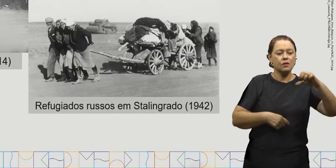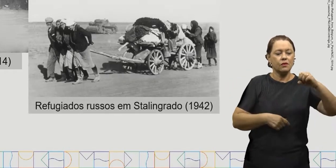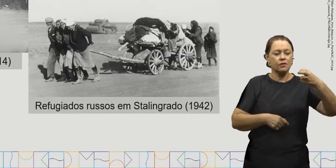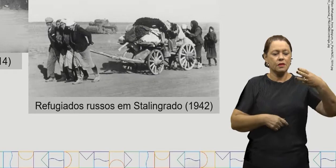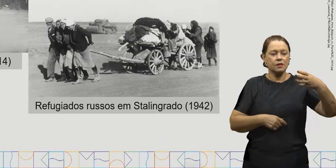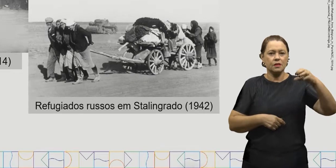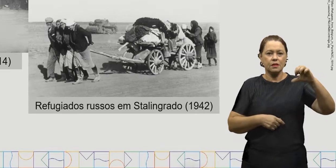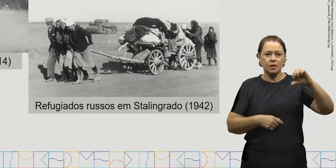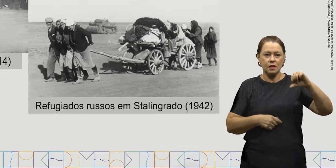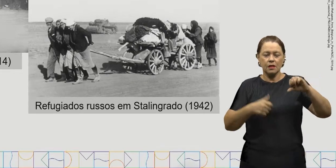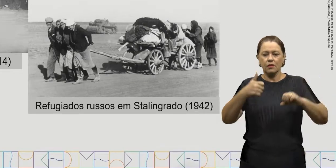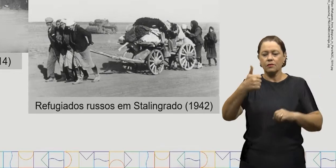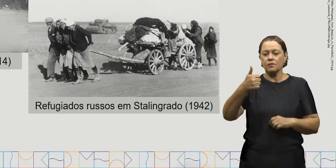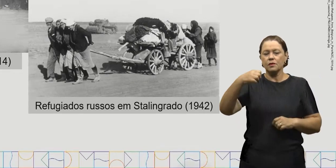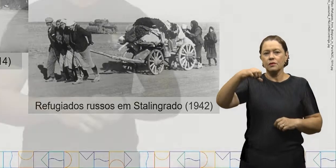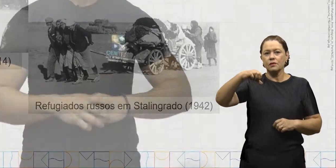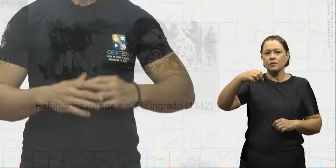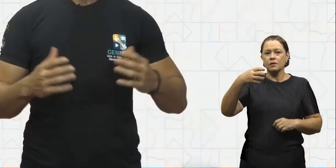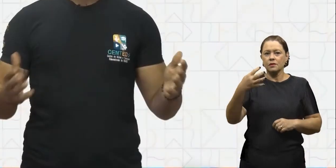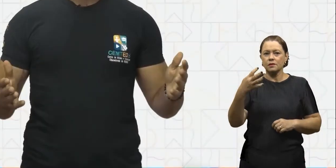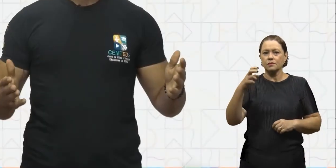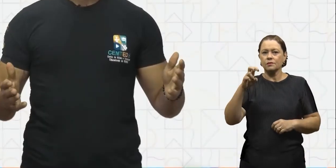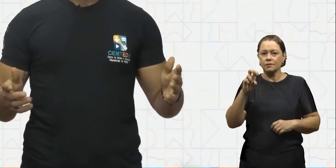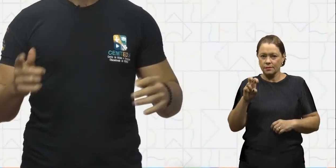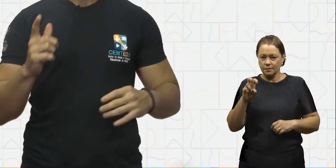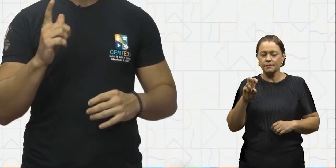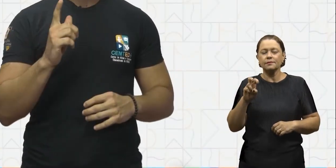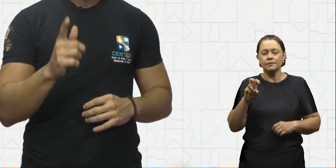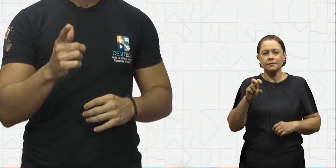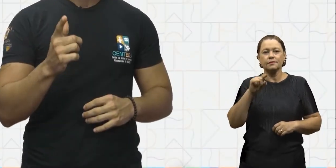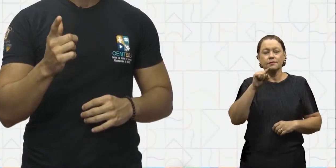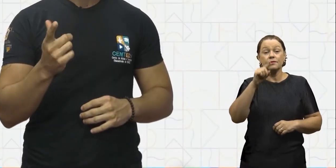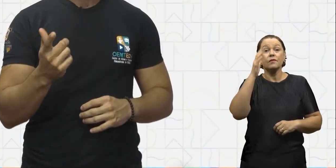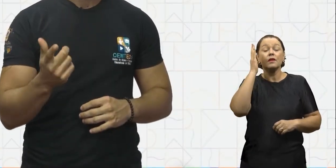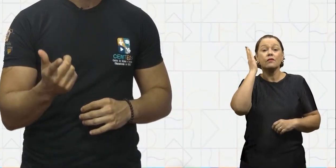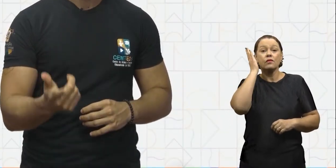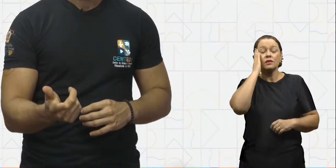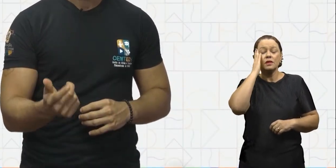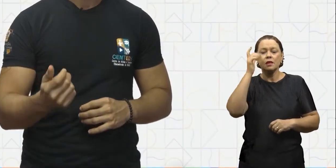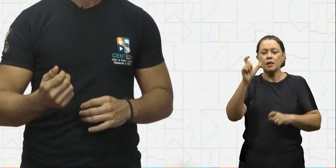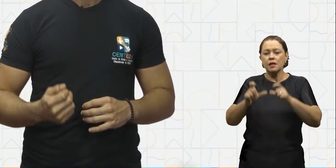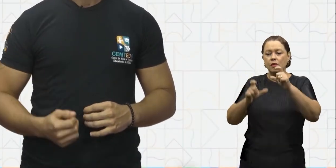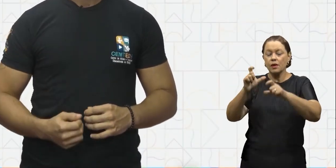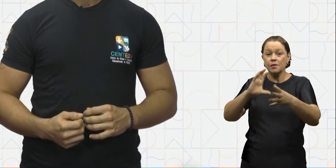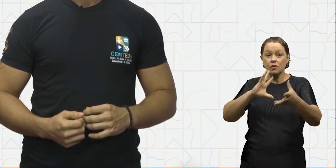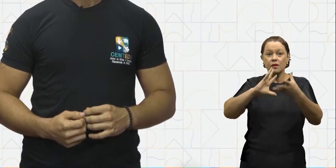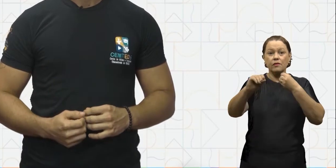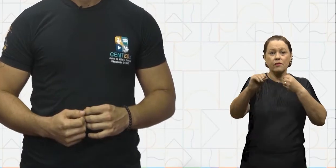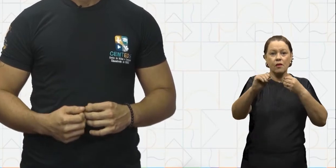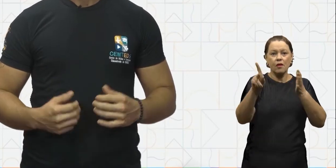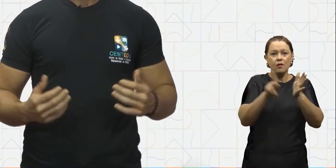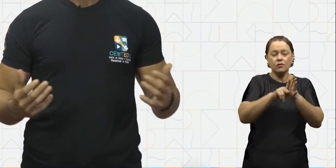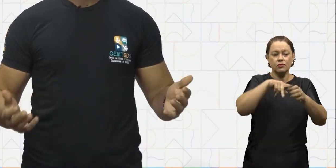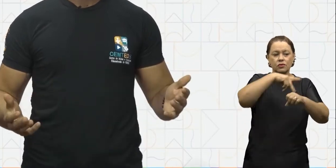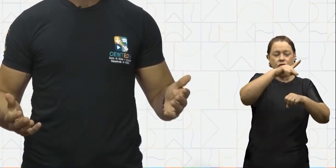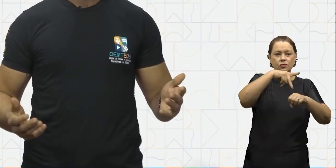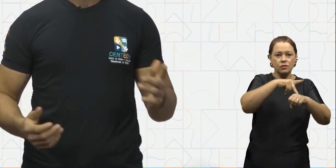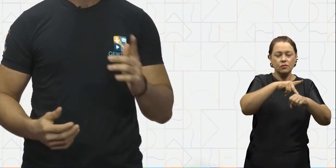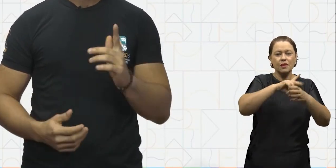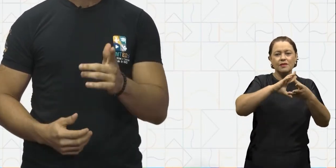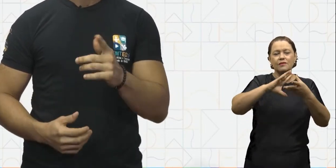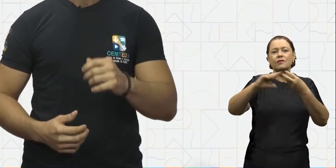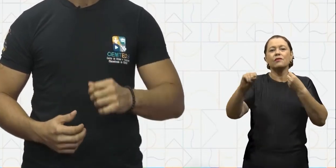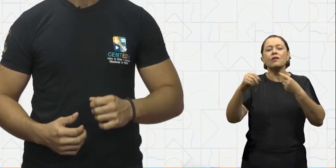1939 e 1945. Você entendeu que o refugiado busca refúgio em outro país, por ter passado